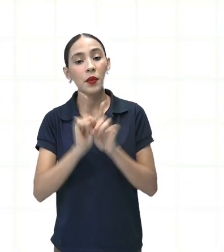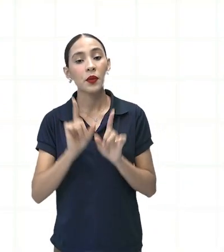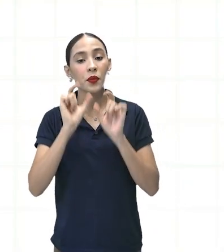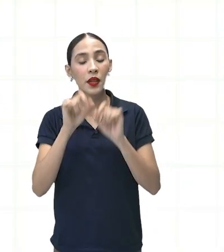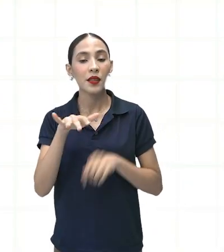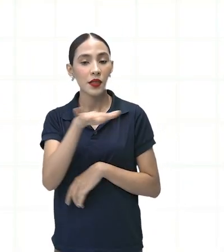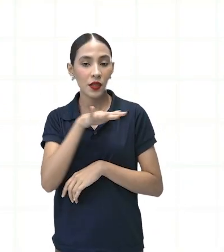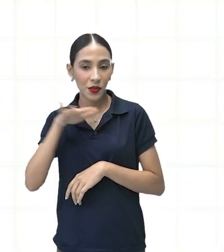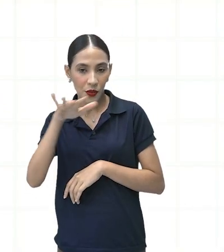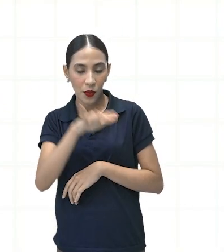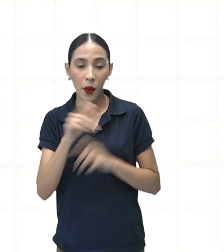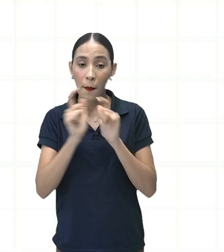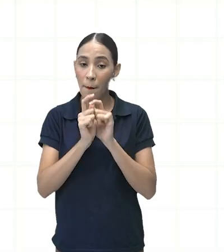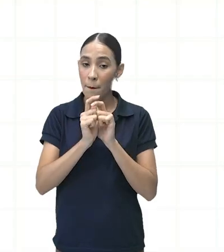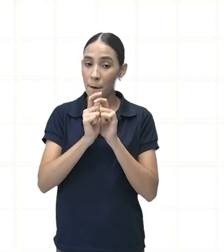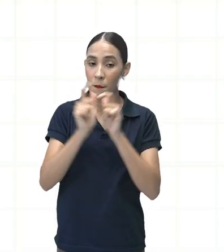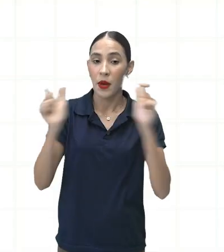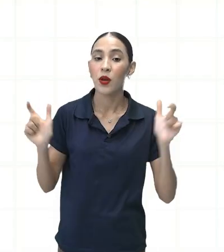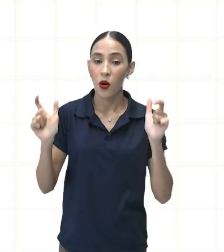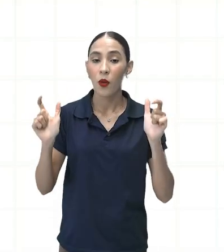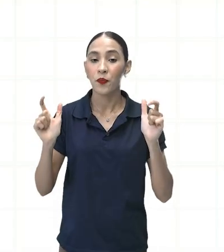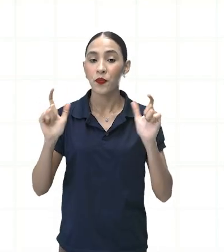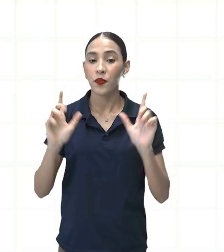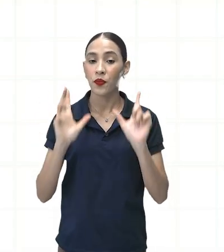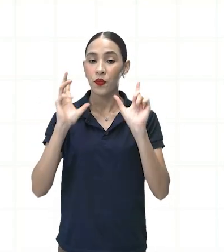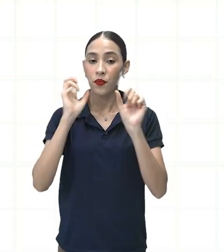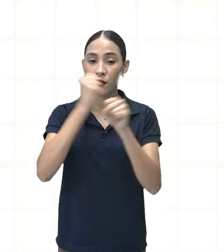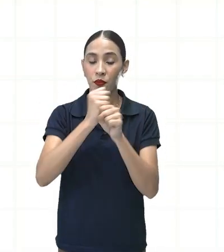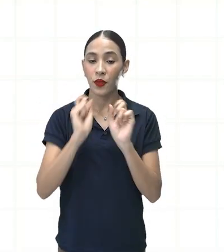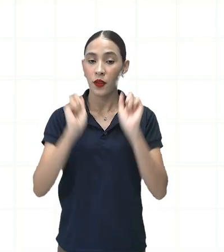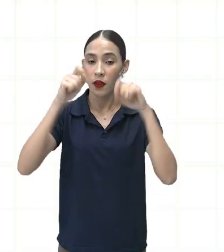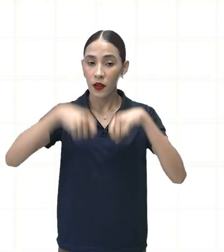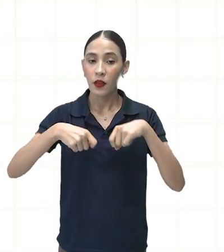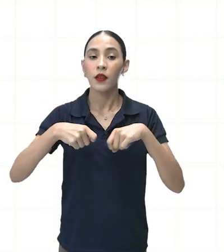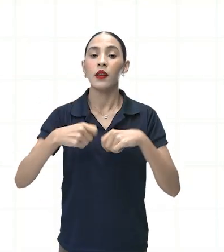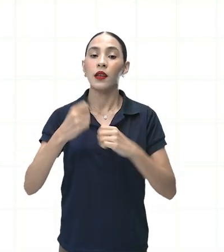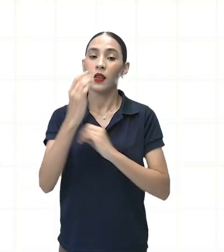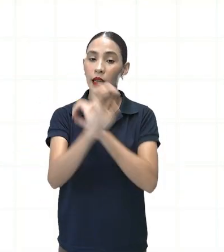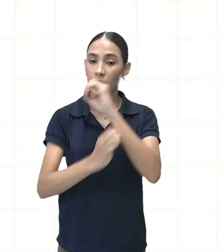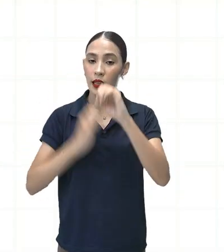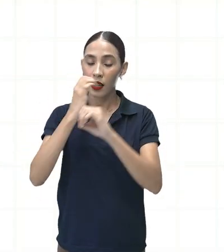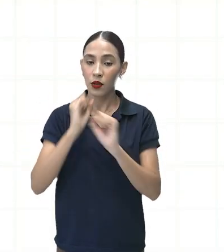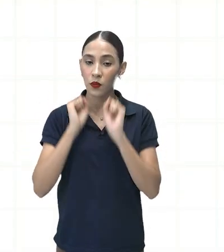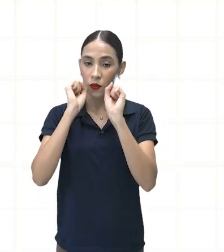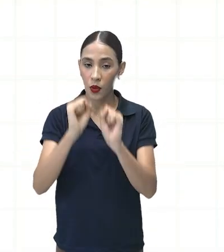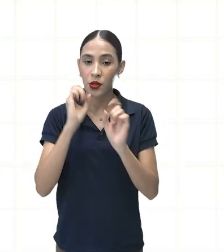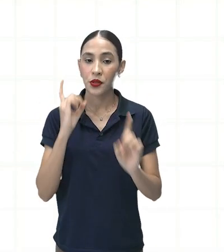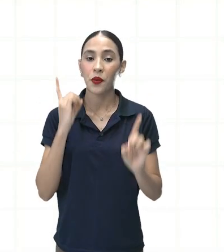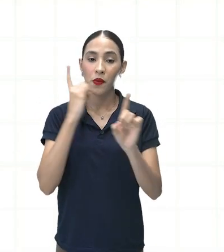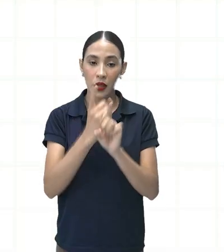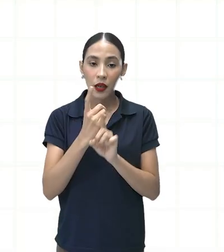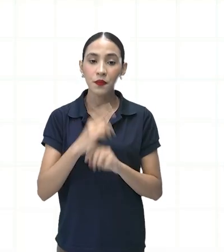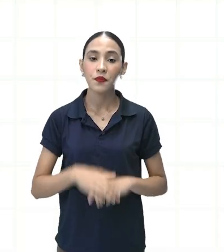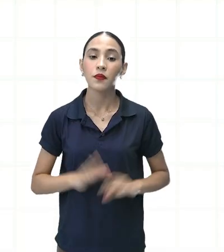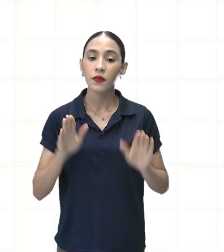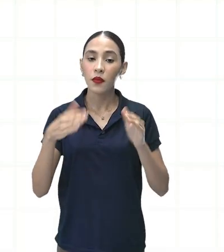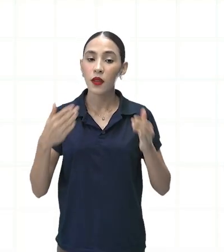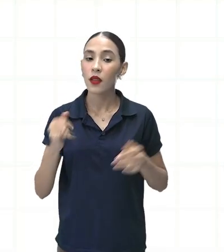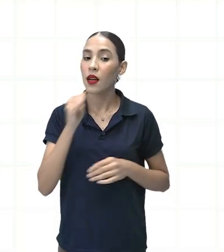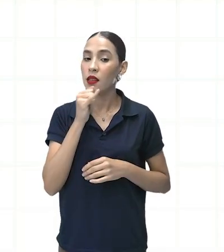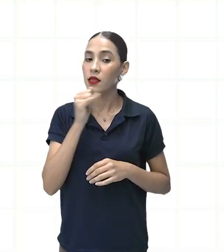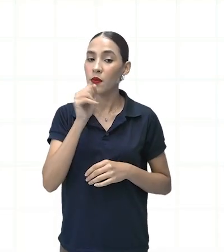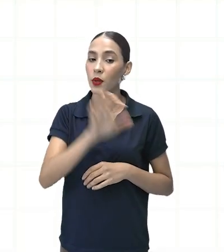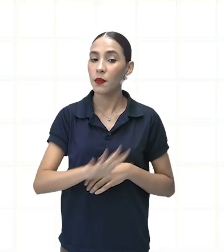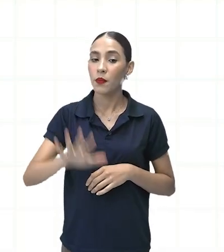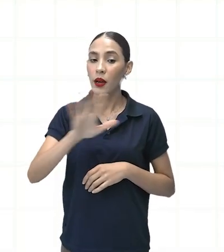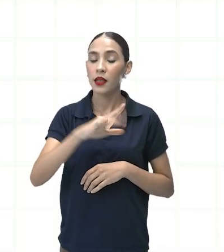as regiões de maior probabilidade com que esses elétrons eles podem ser localizados. Então, na nossa